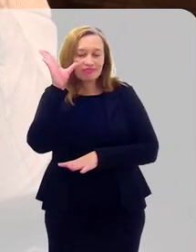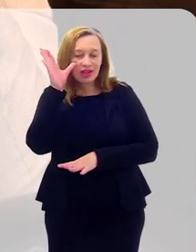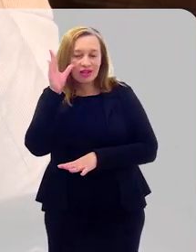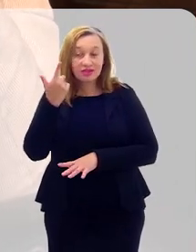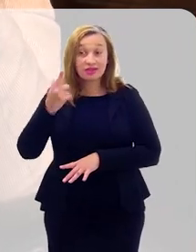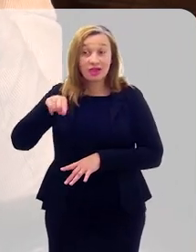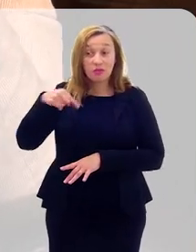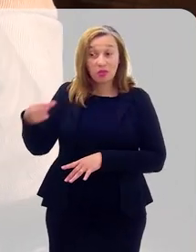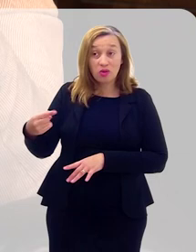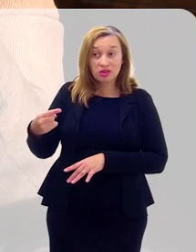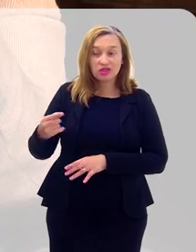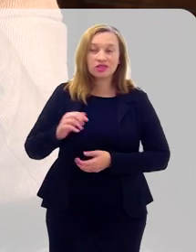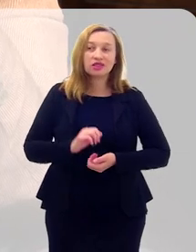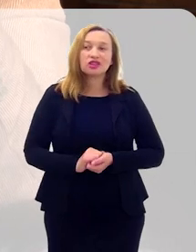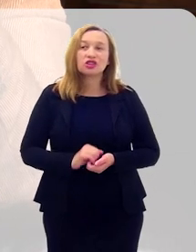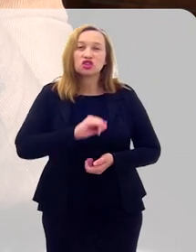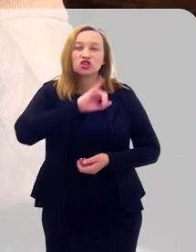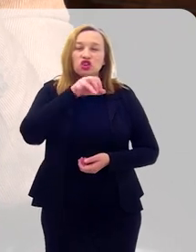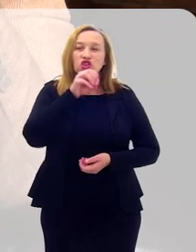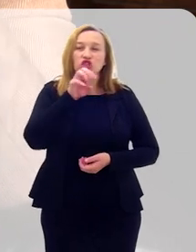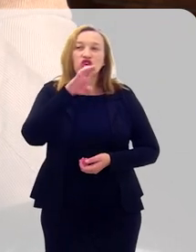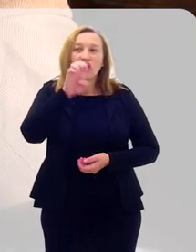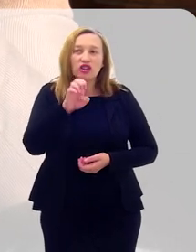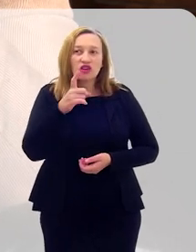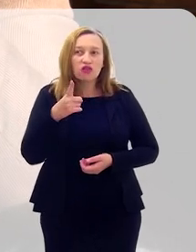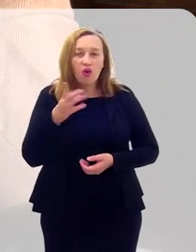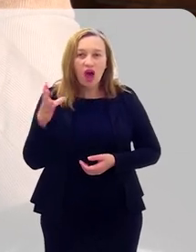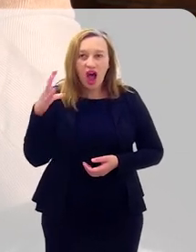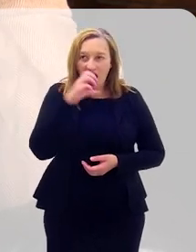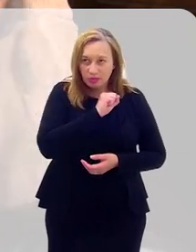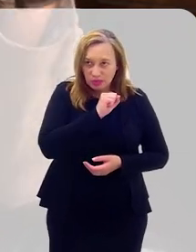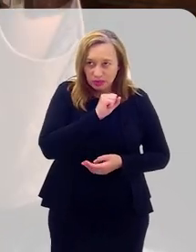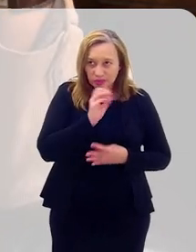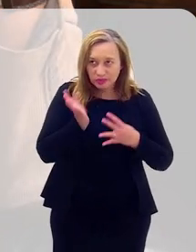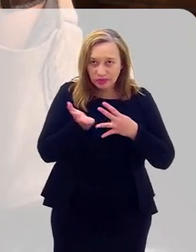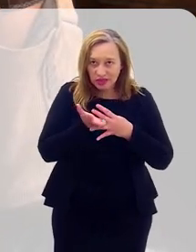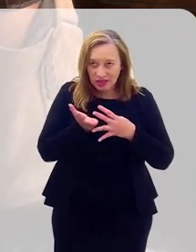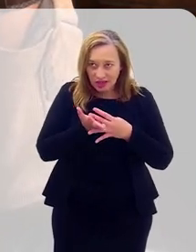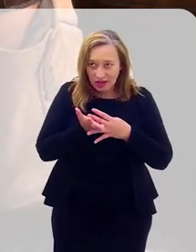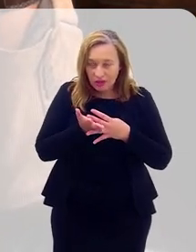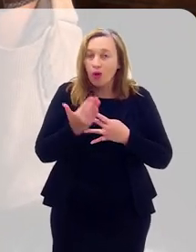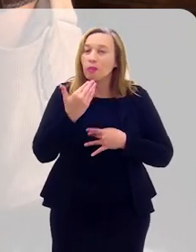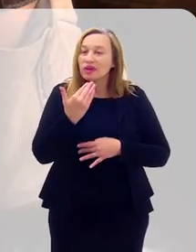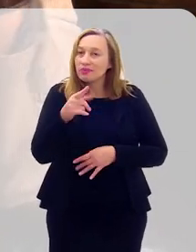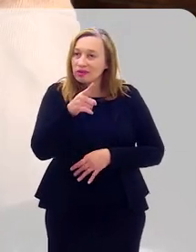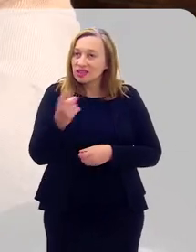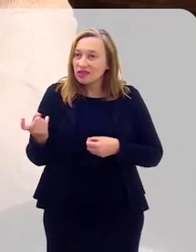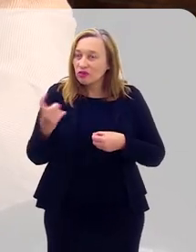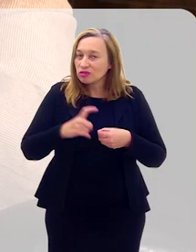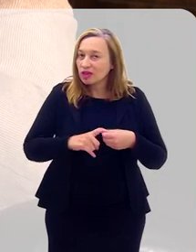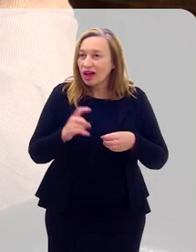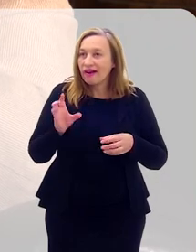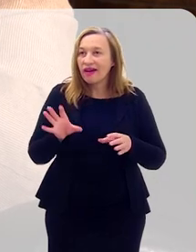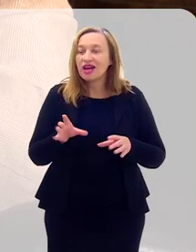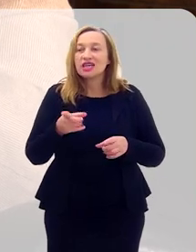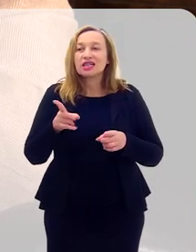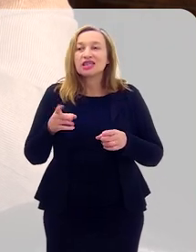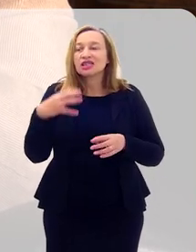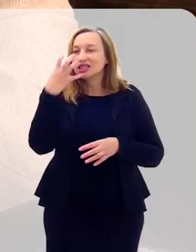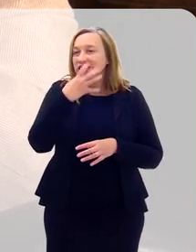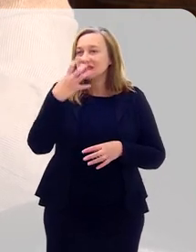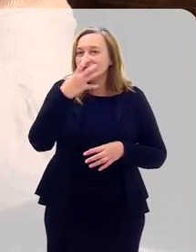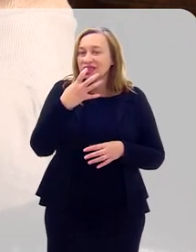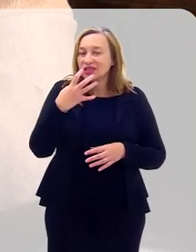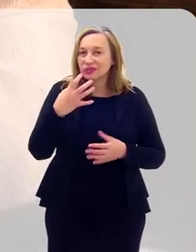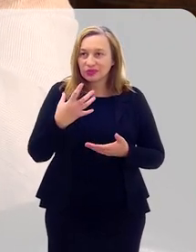muito interessante. Eu vou fazer o seguinte, Jorge, eu vou rapidinho aos comerciais. Isso. Vou pedir para você voltar